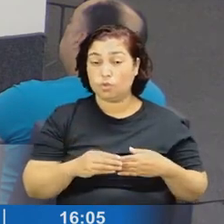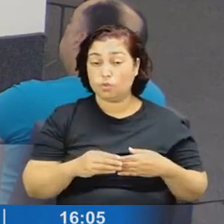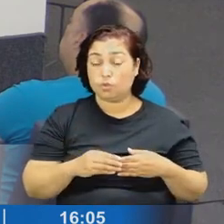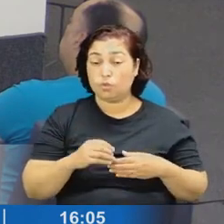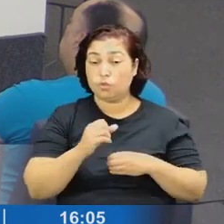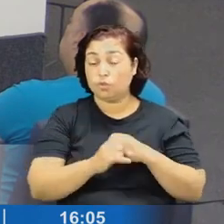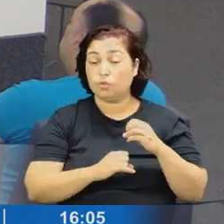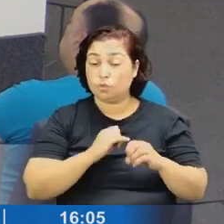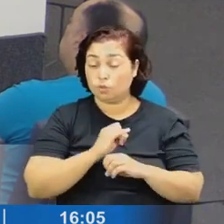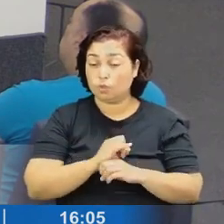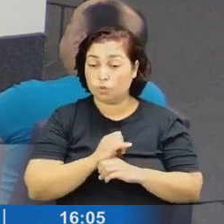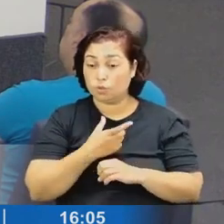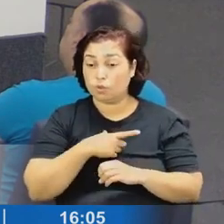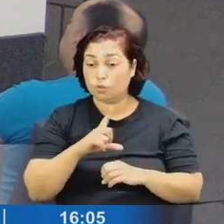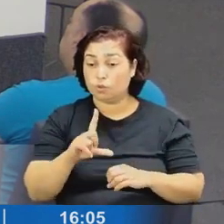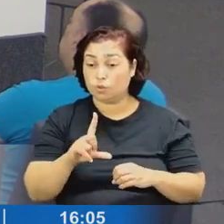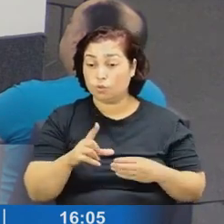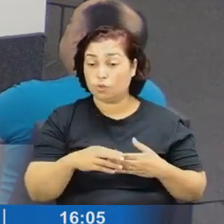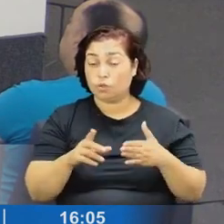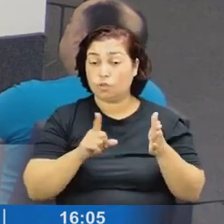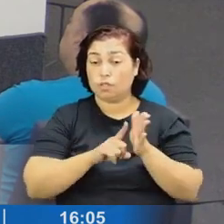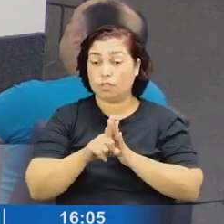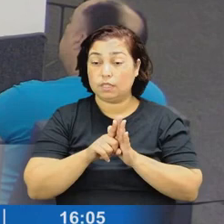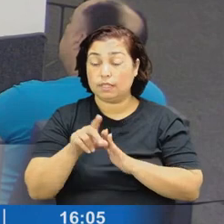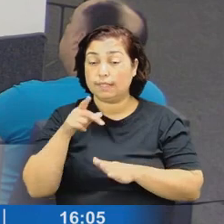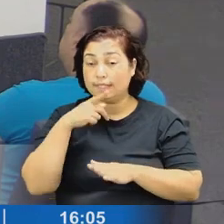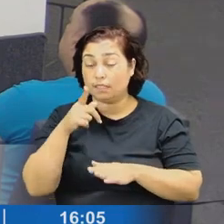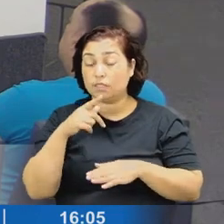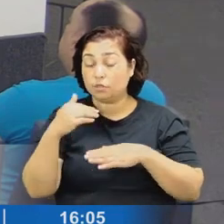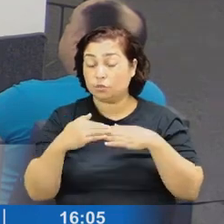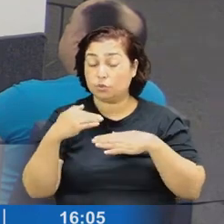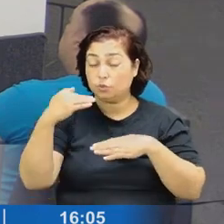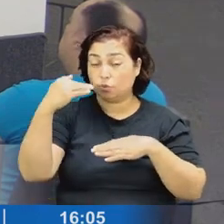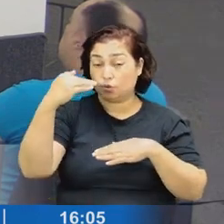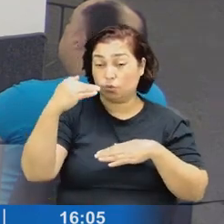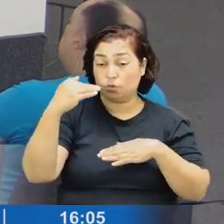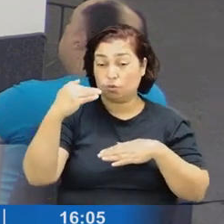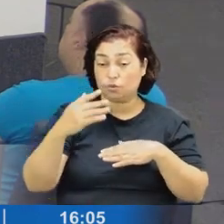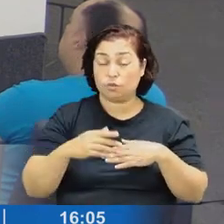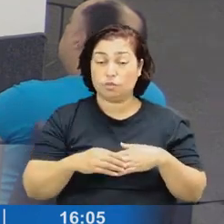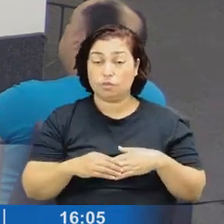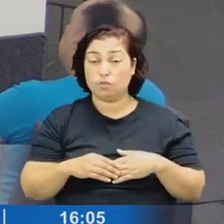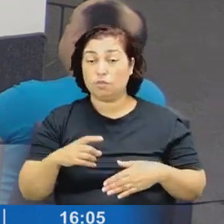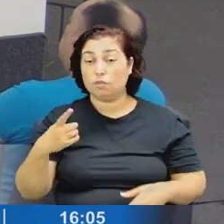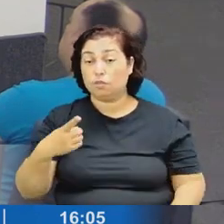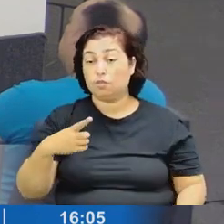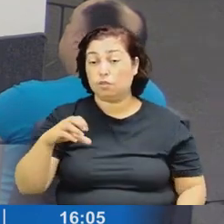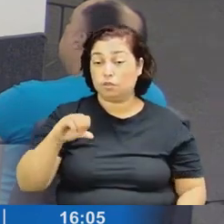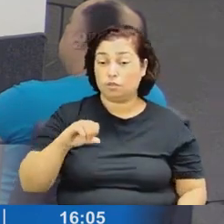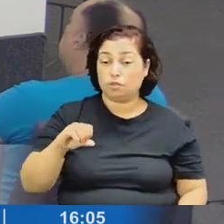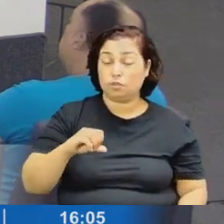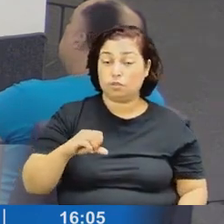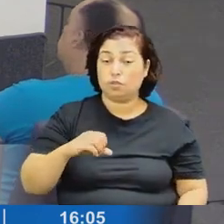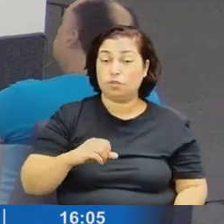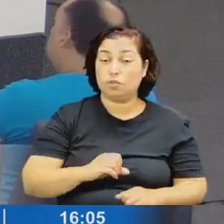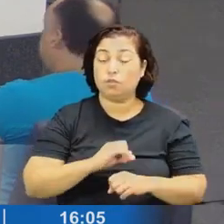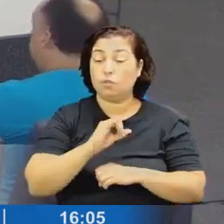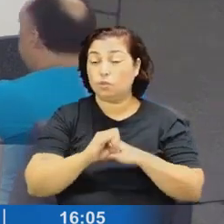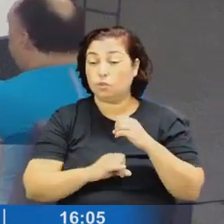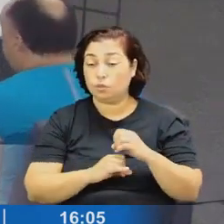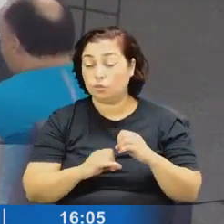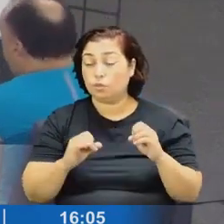que algumas classes sociais têm você tem pessoas que dizem né que tem classes sociais que às vezes ficam 19 dias 15 dias na internet mas mesmo assim estão todos